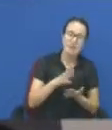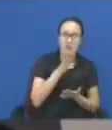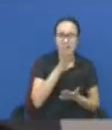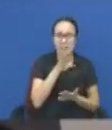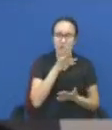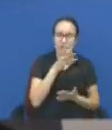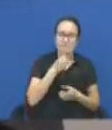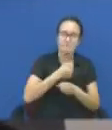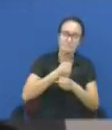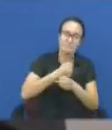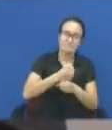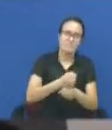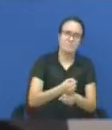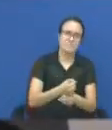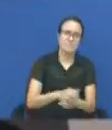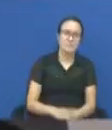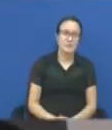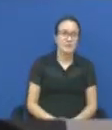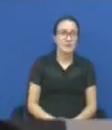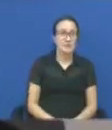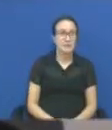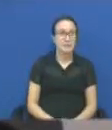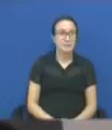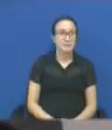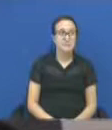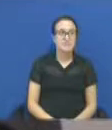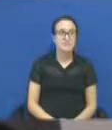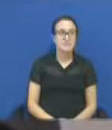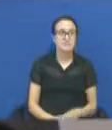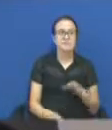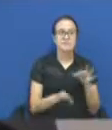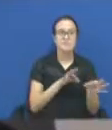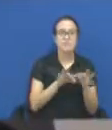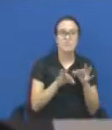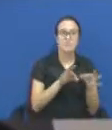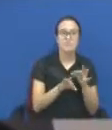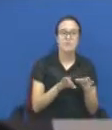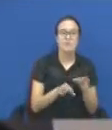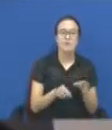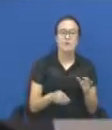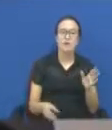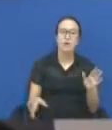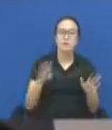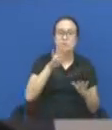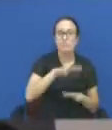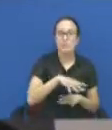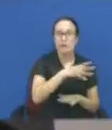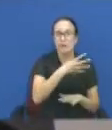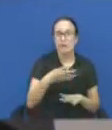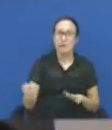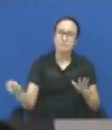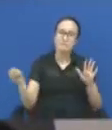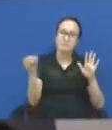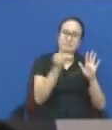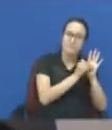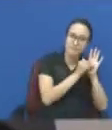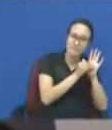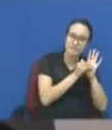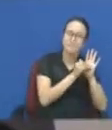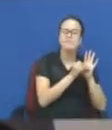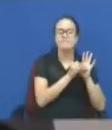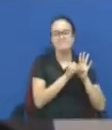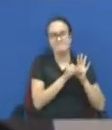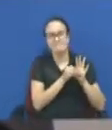E o projeto, colocando no nosso calendário, é uma forma da gente lembrar